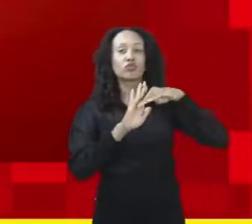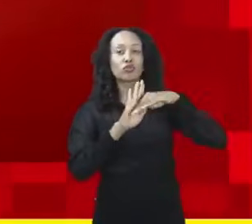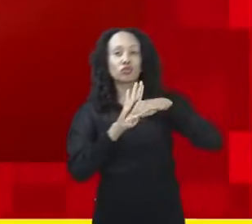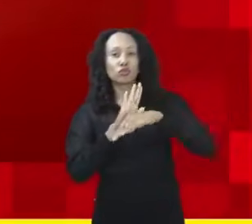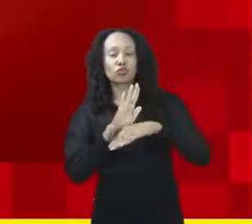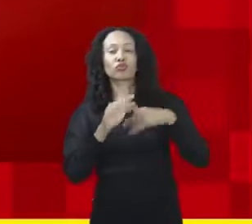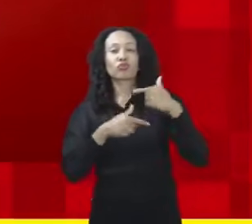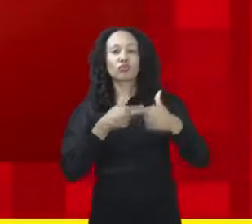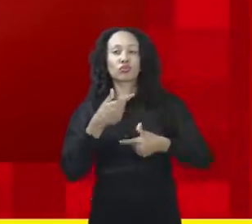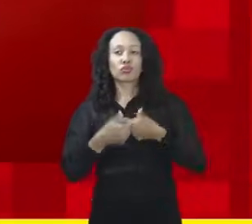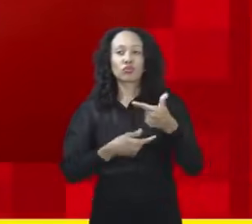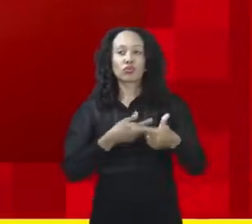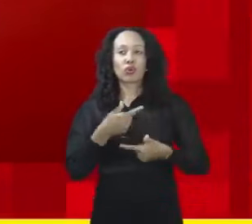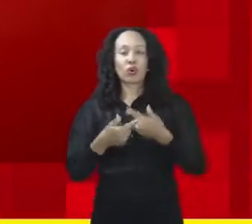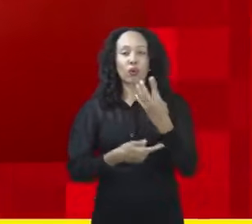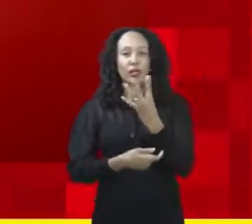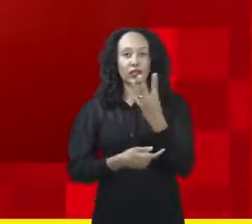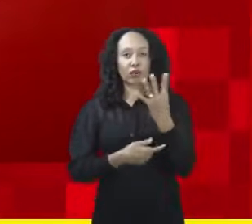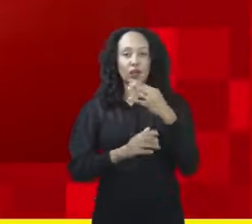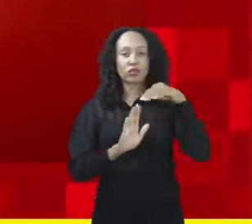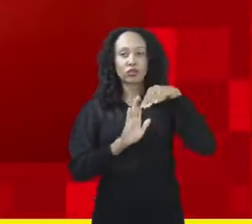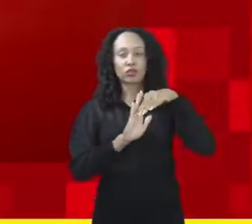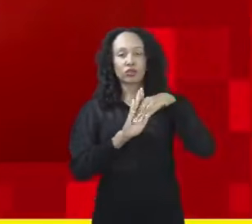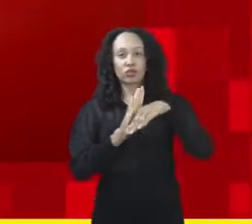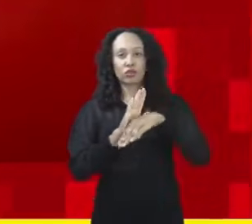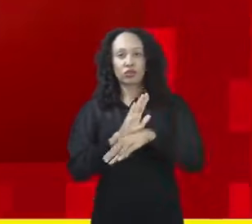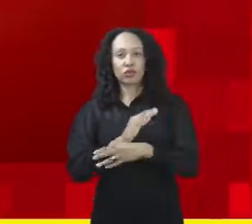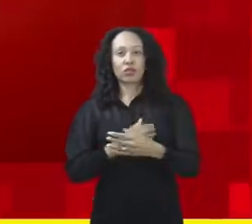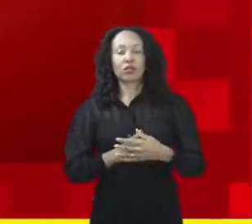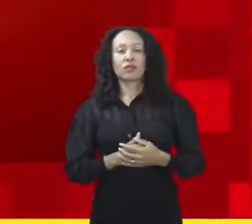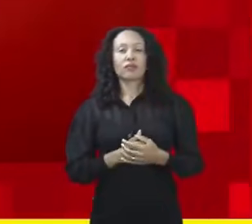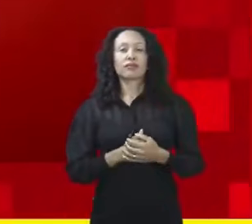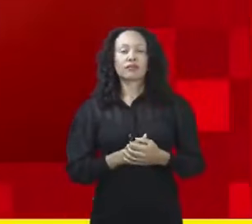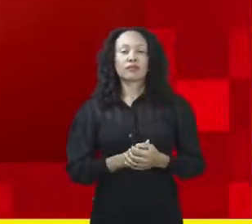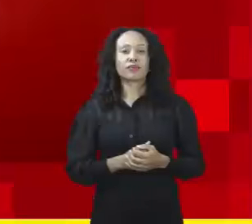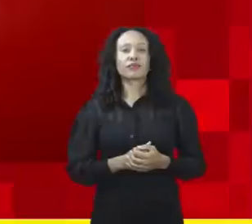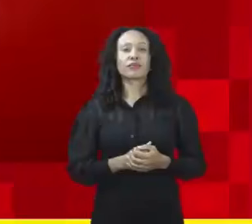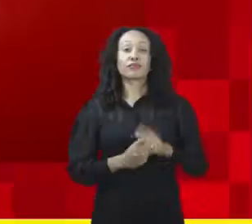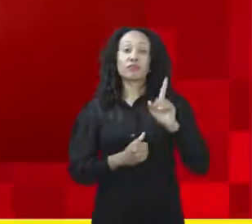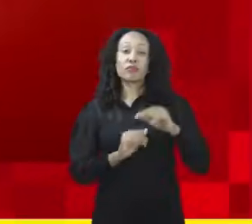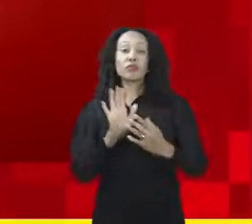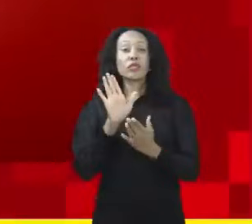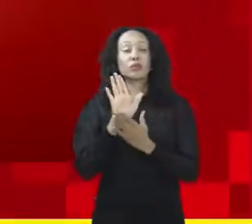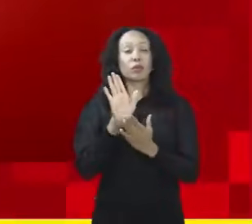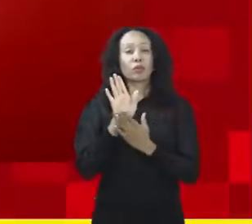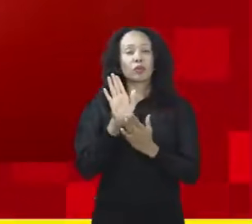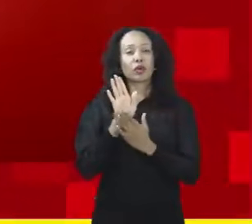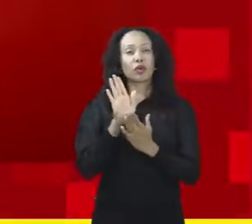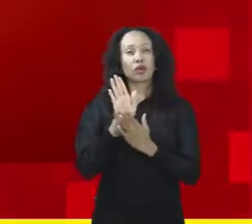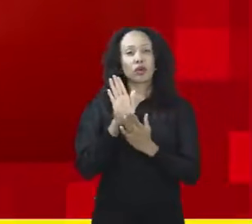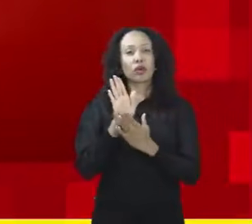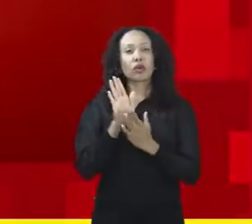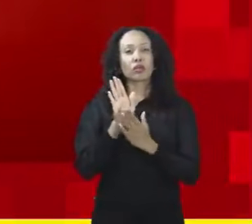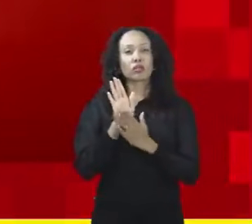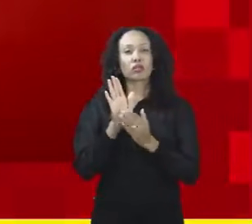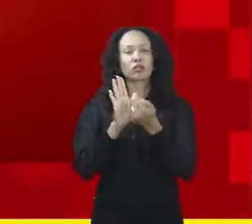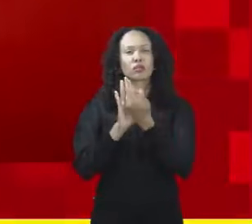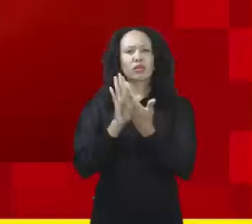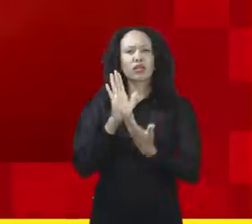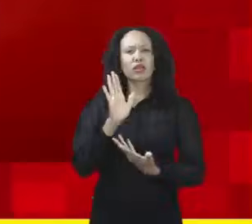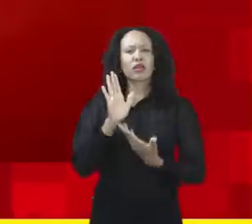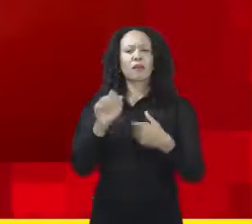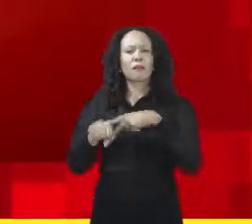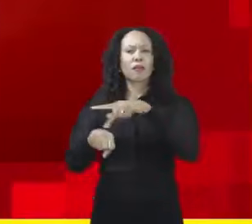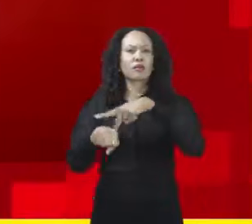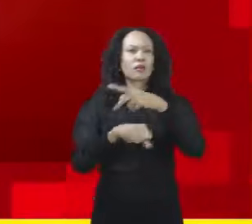máxima, que é 44 horas, para 36 horas de trabalho semanais, que é uma proposta que vem aí na linha de vários outros